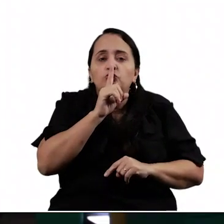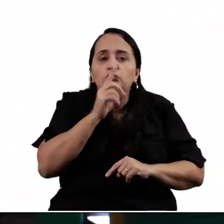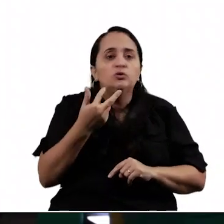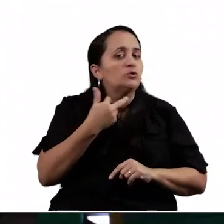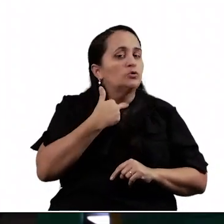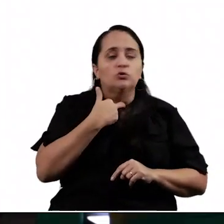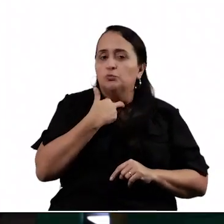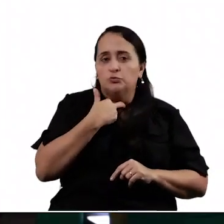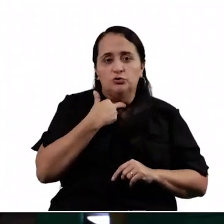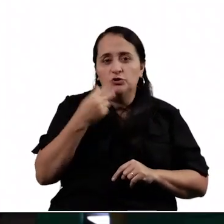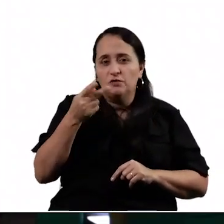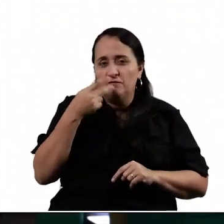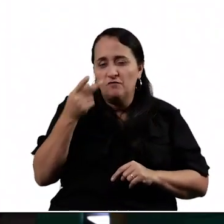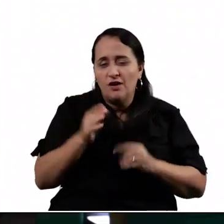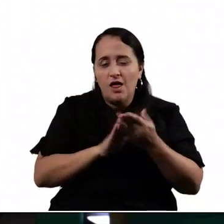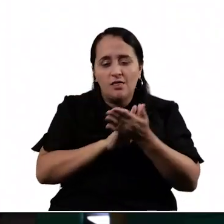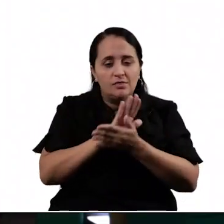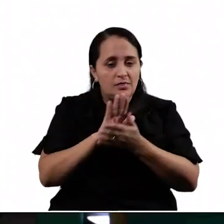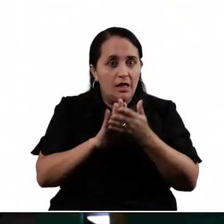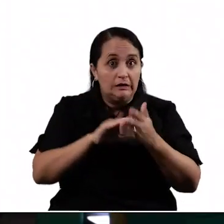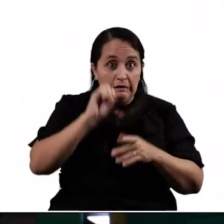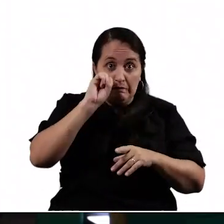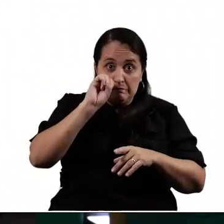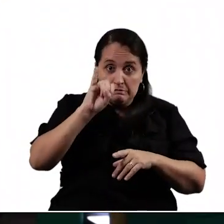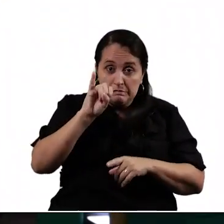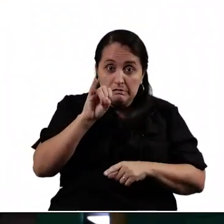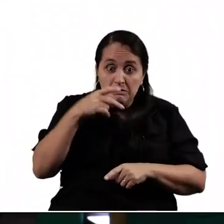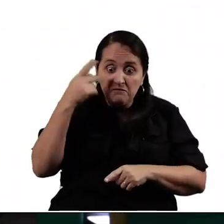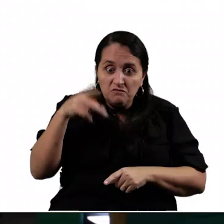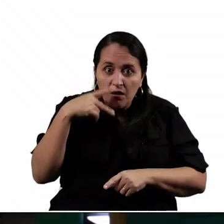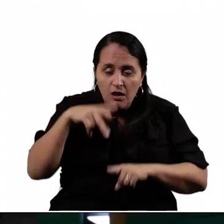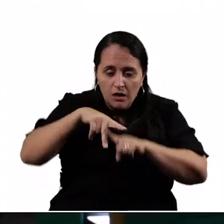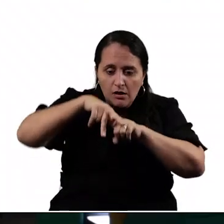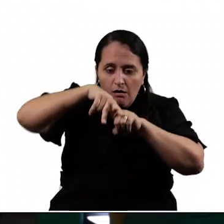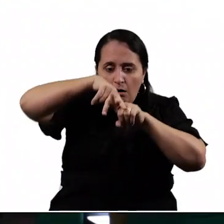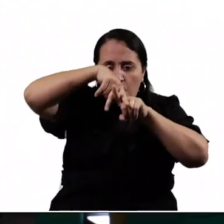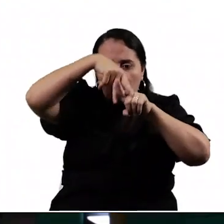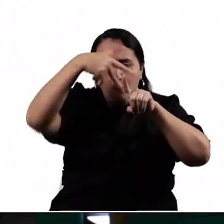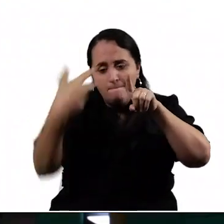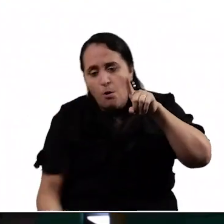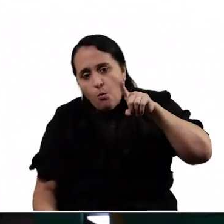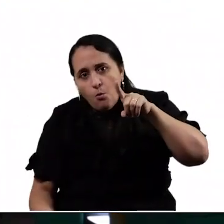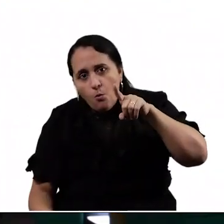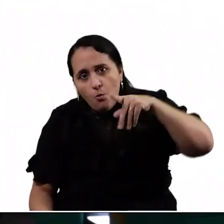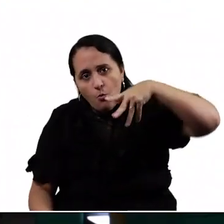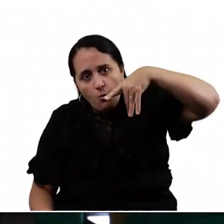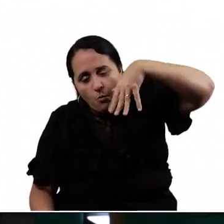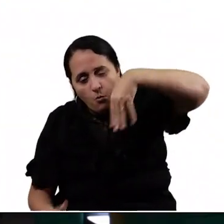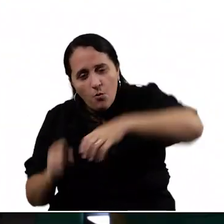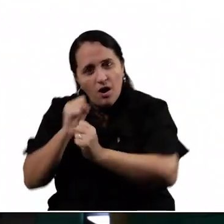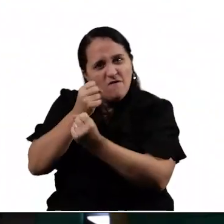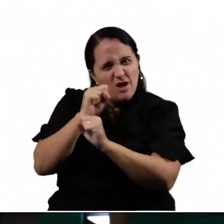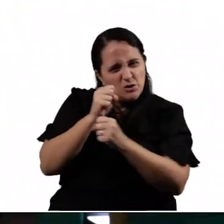porque era sujeito ele caiu bata tombo e esses borrachado aí quando